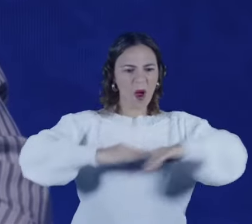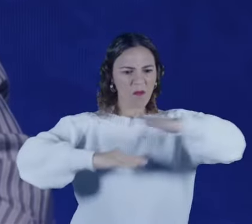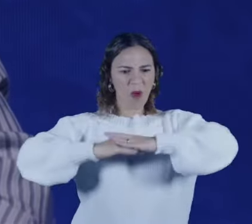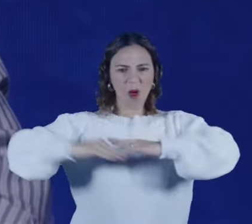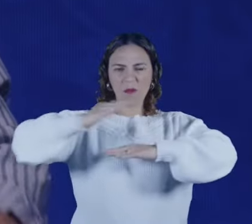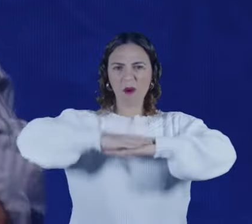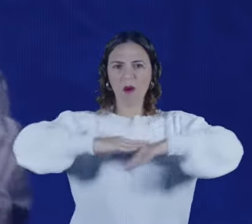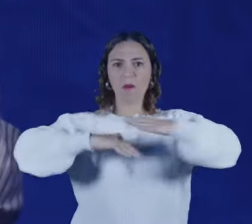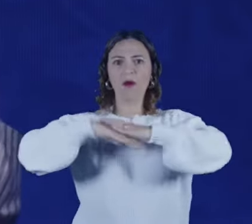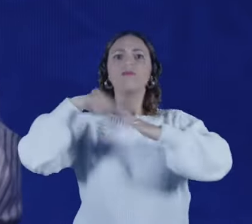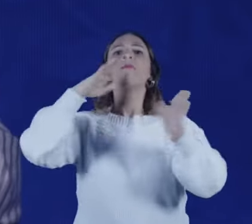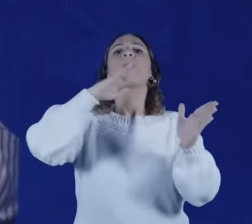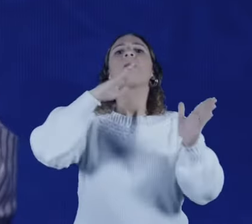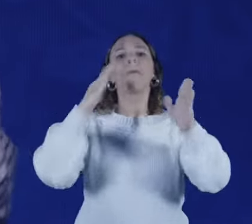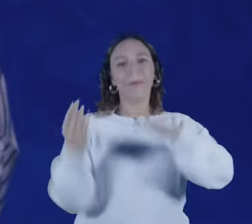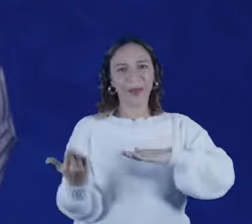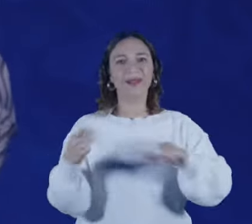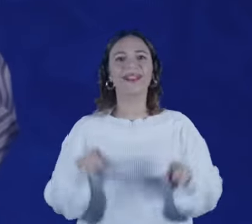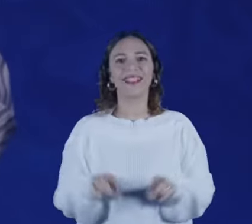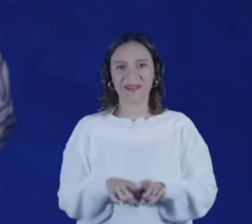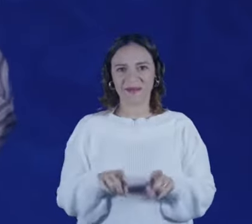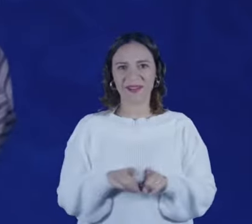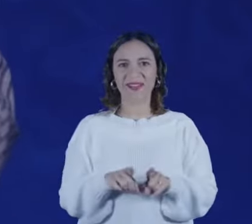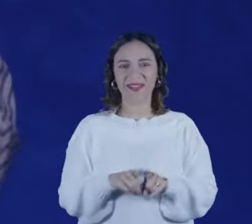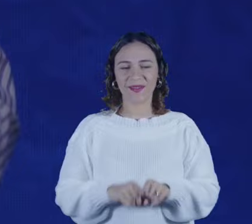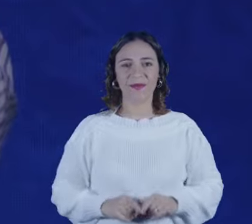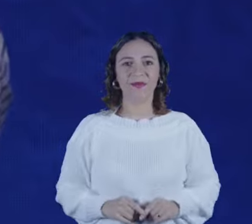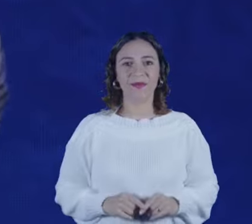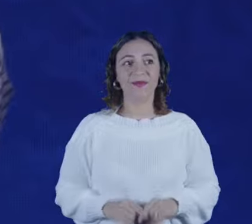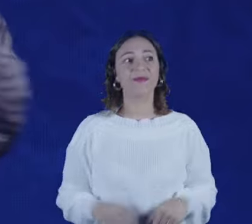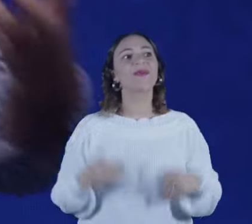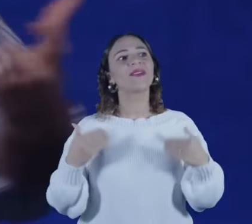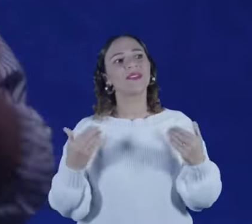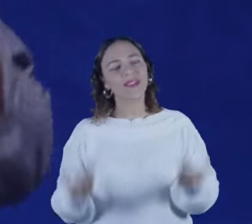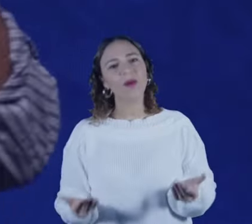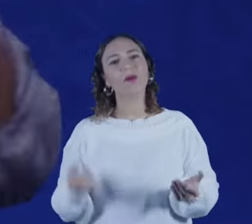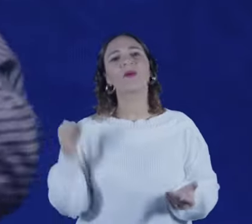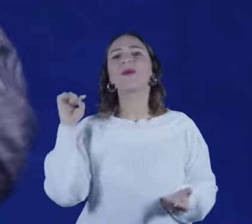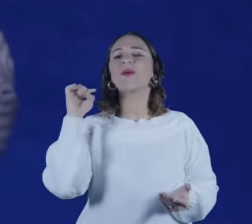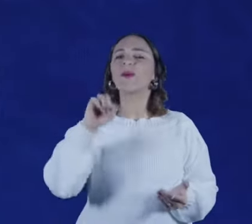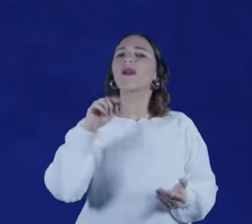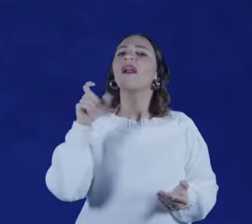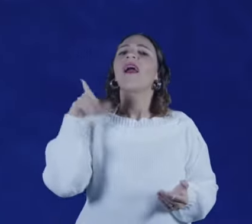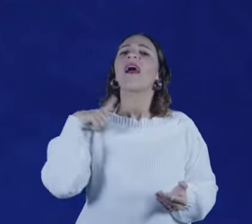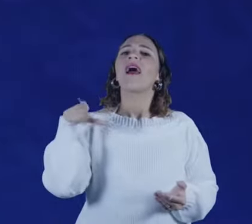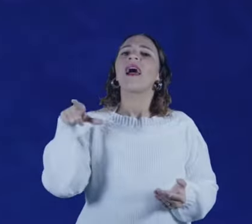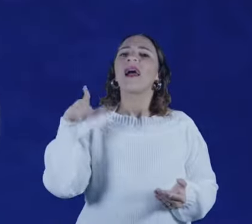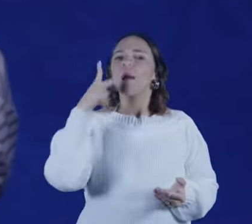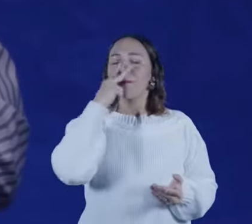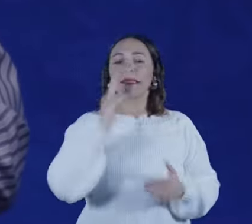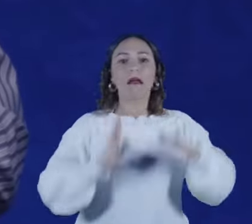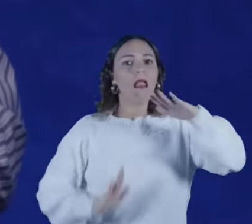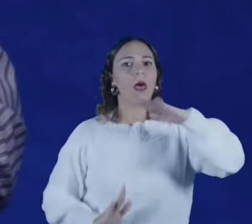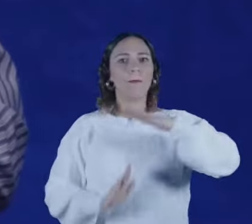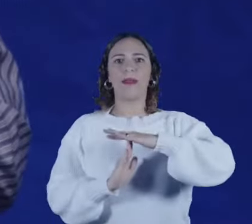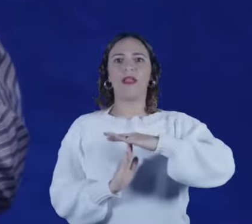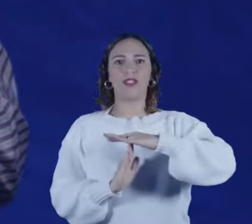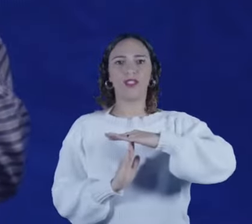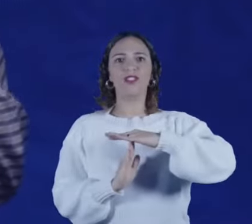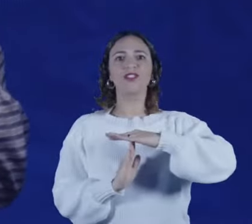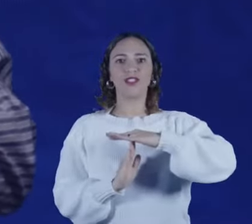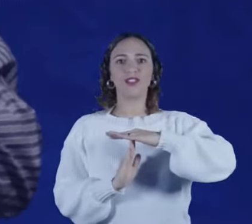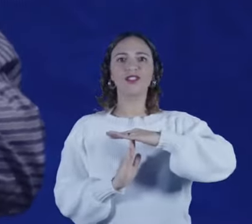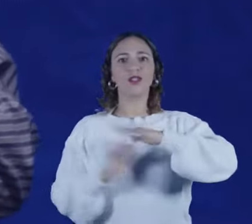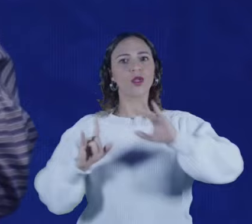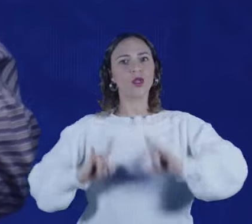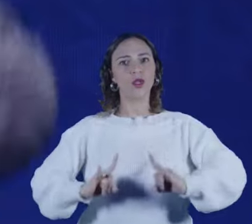cair também. Então, a fundação, ela é o gabarito e também o limitador